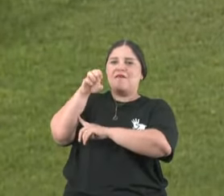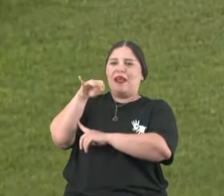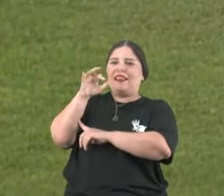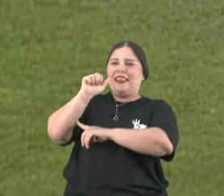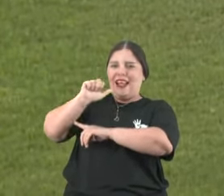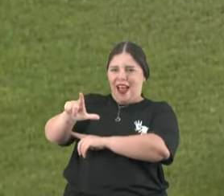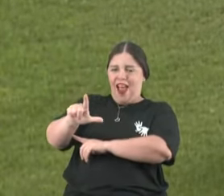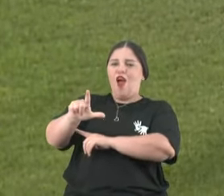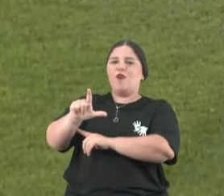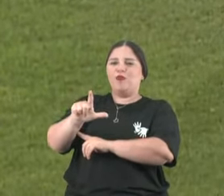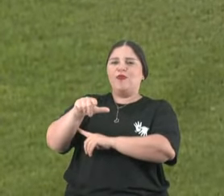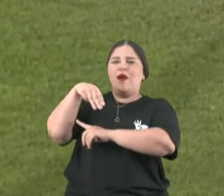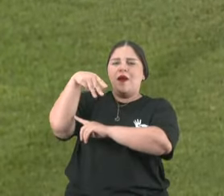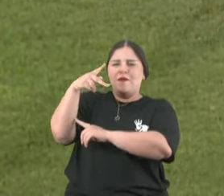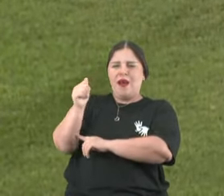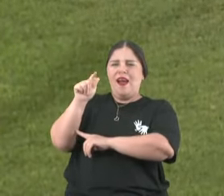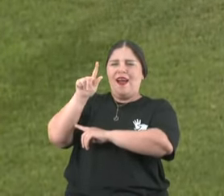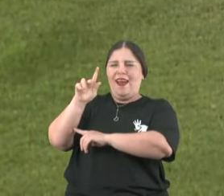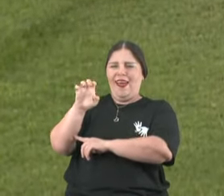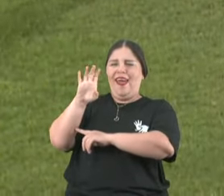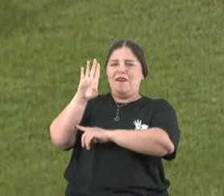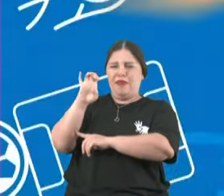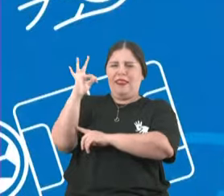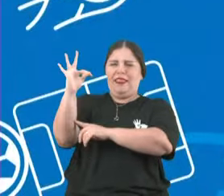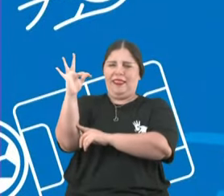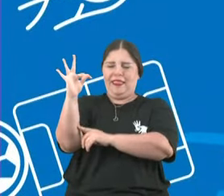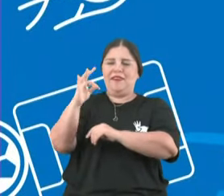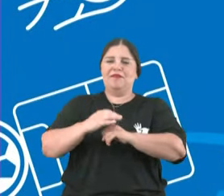Equatorial. E PagBet.